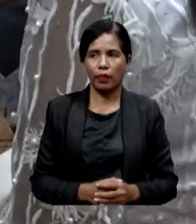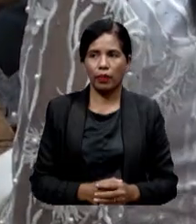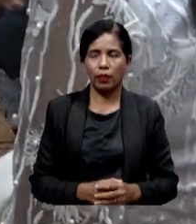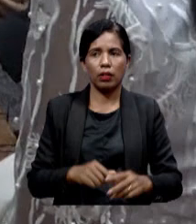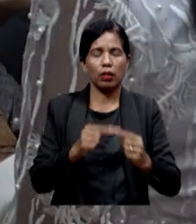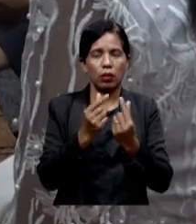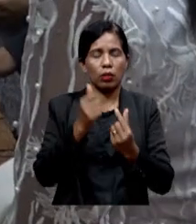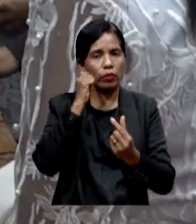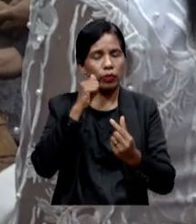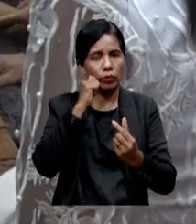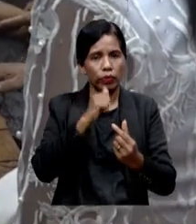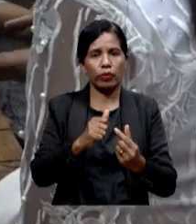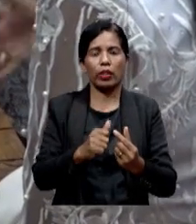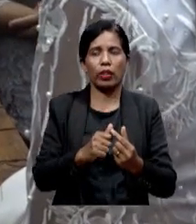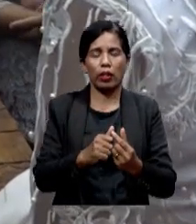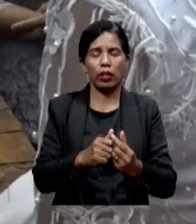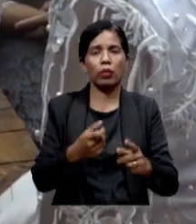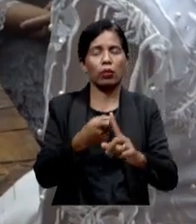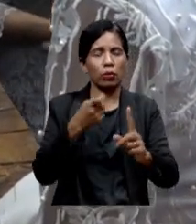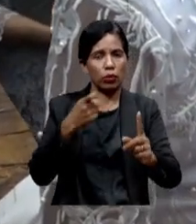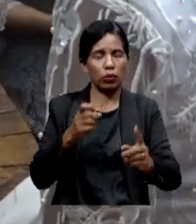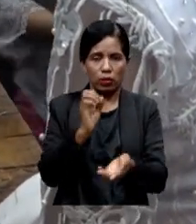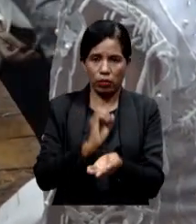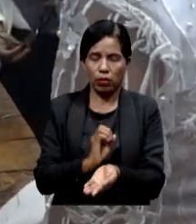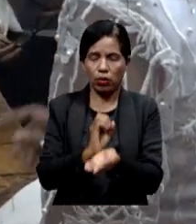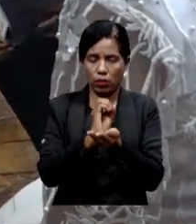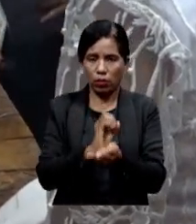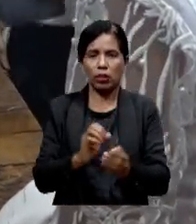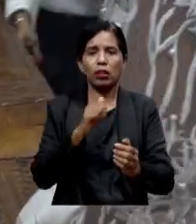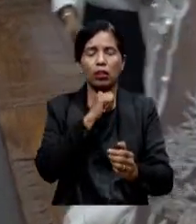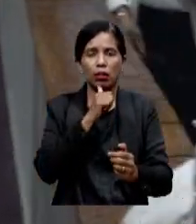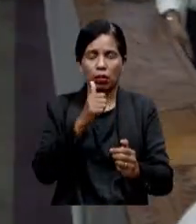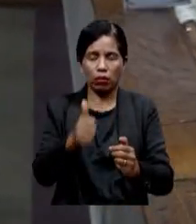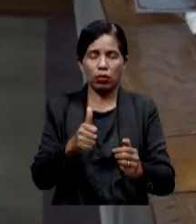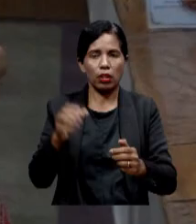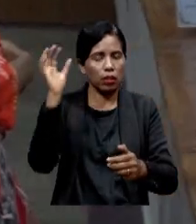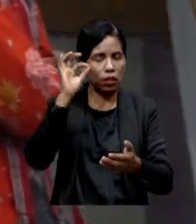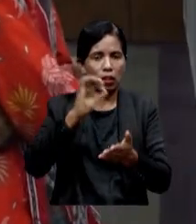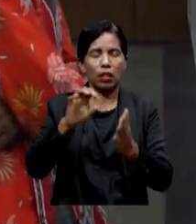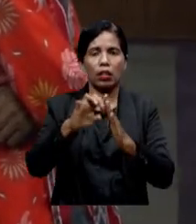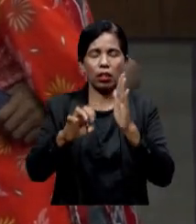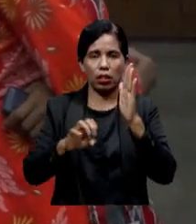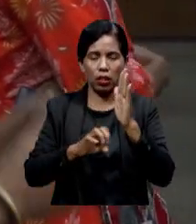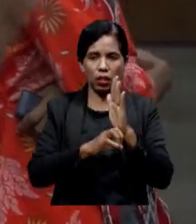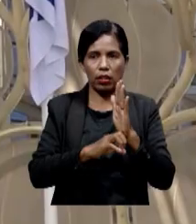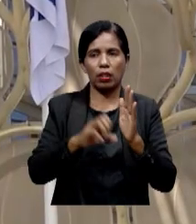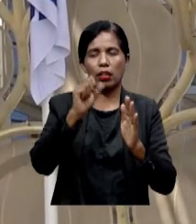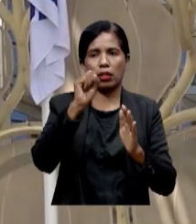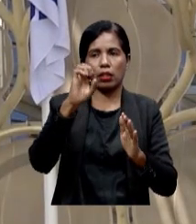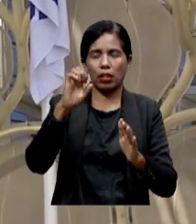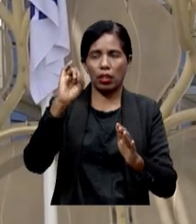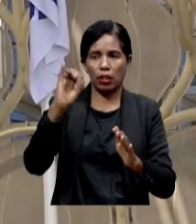Grupo Feto Potencial Rússia Região Administrativa Especial Ecusian Benu lamenta o secretário de Estado de Igualdade e Inclusão no Comissão da Expo